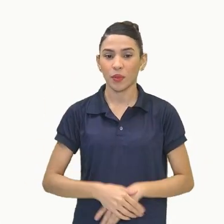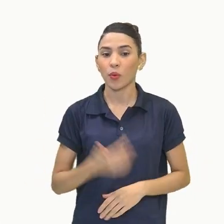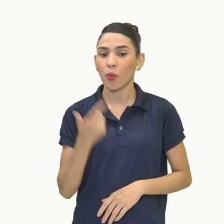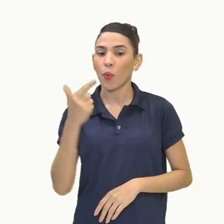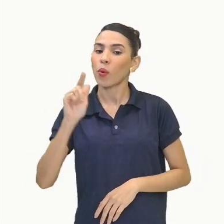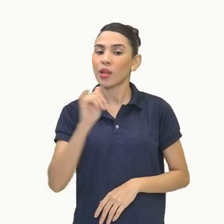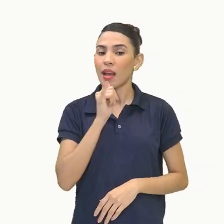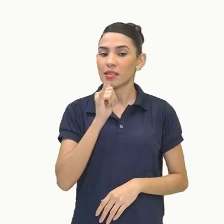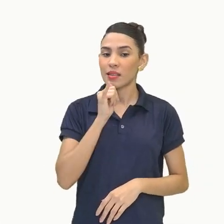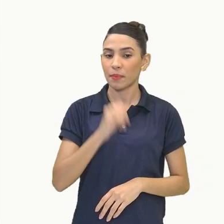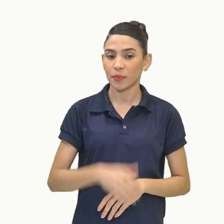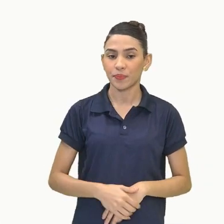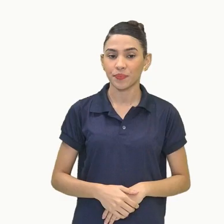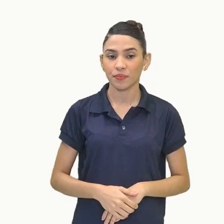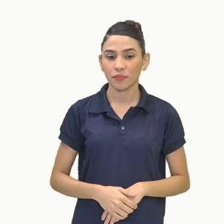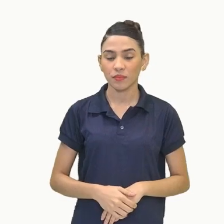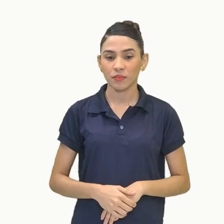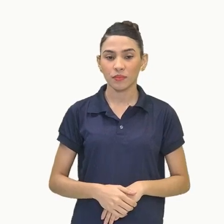exemplo.